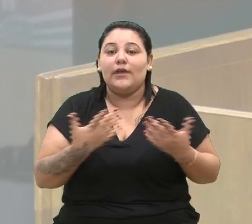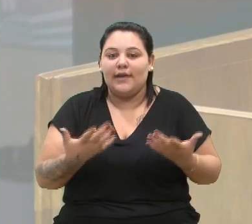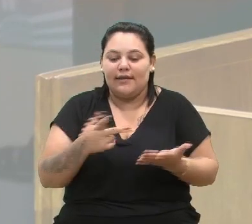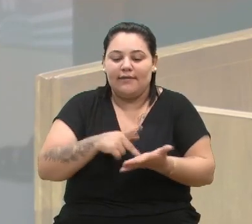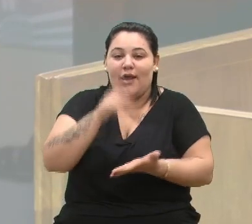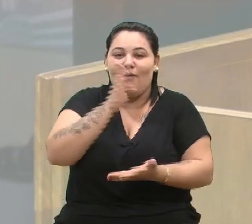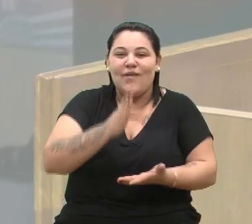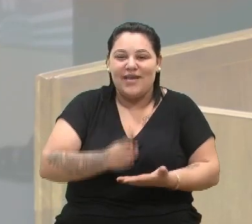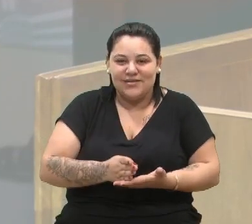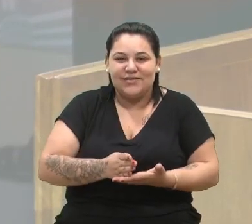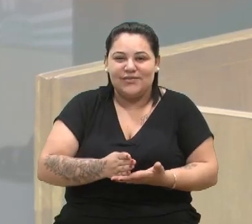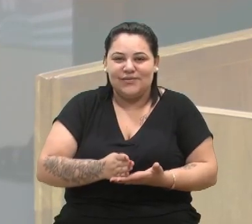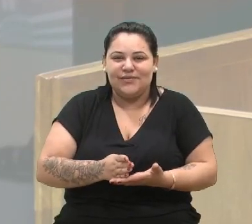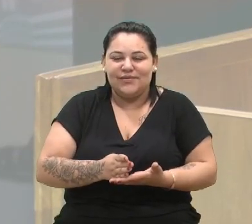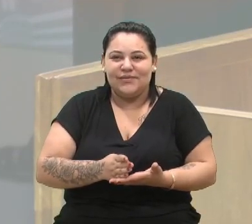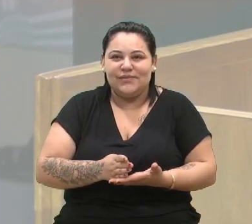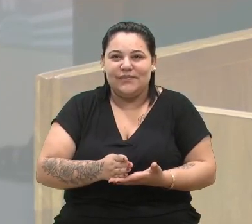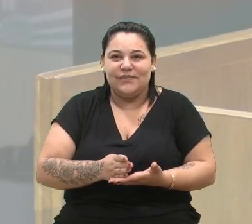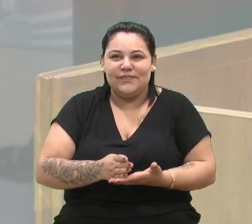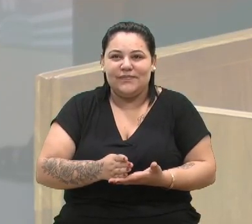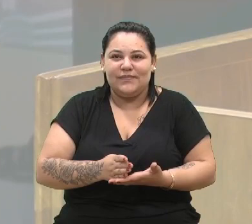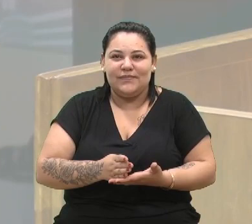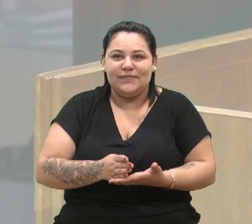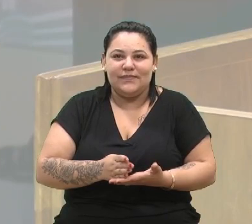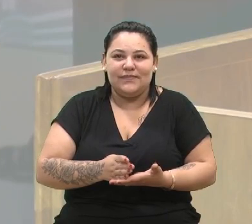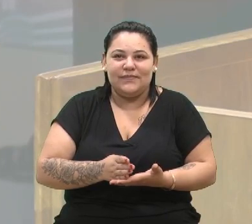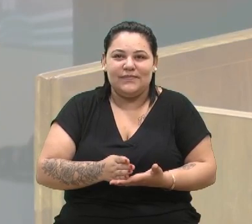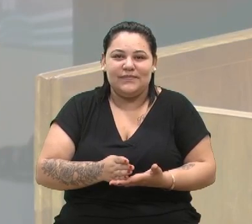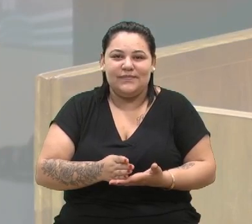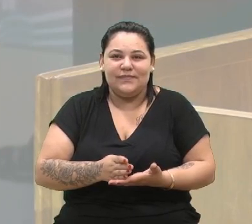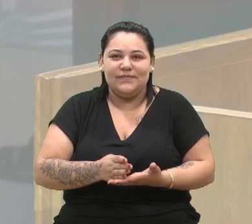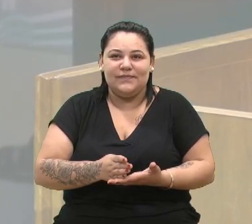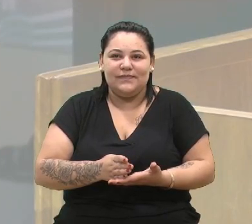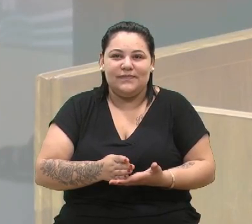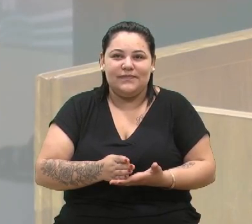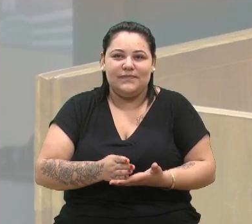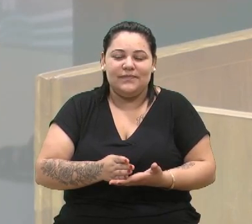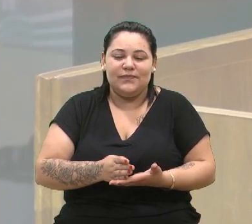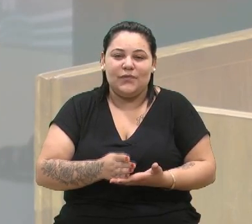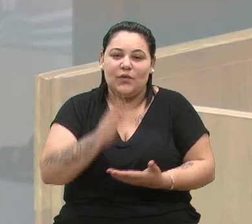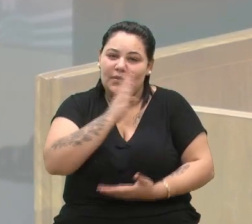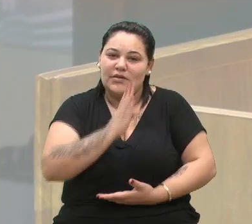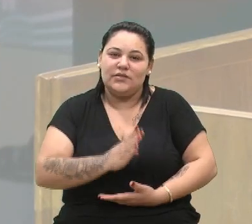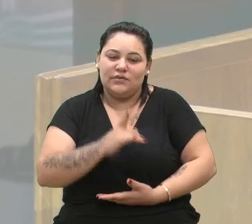Brasil está muito aquém no ensino técnico